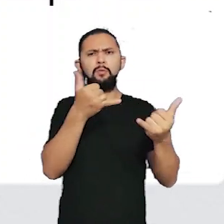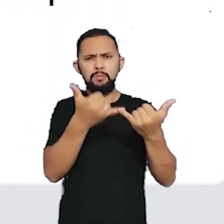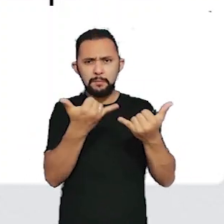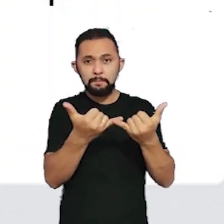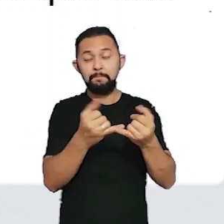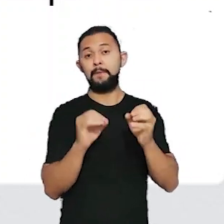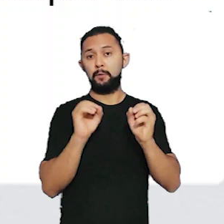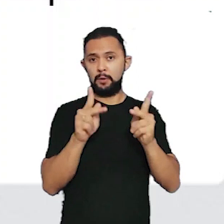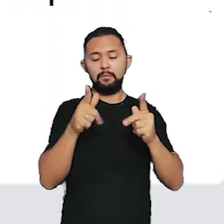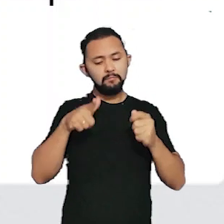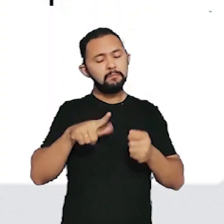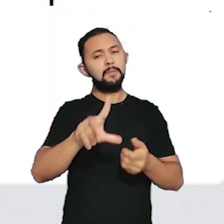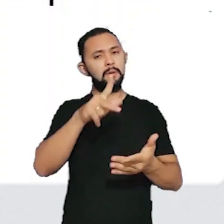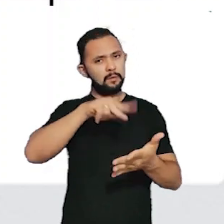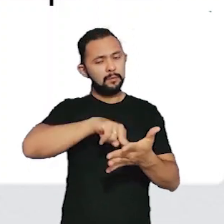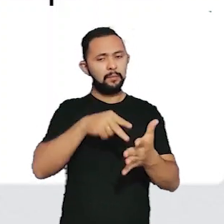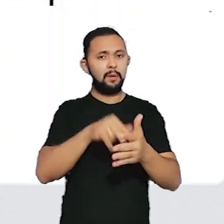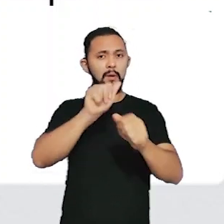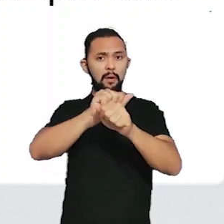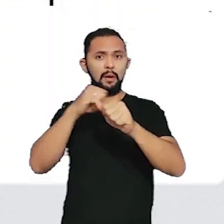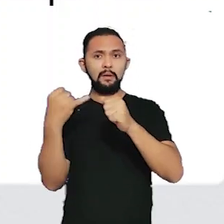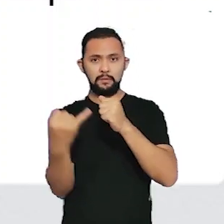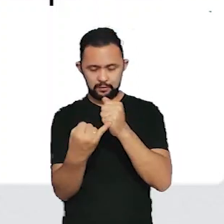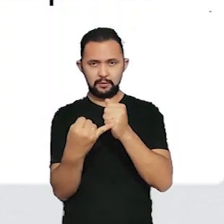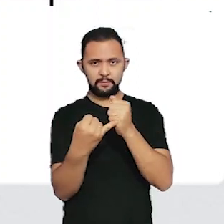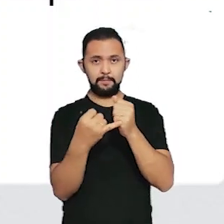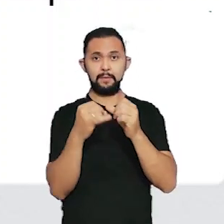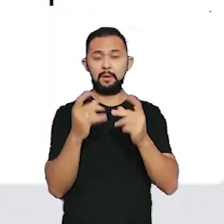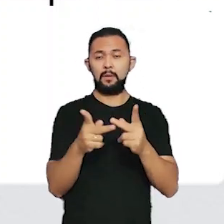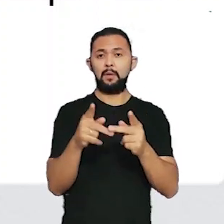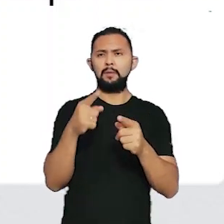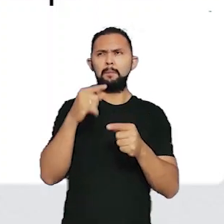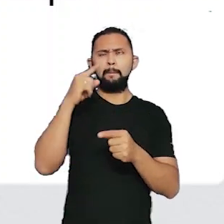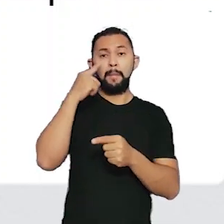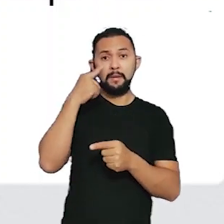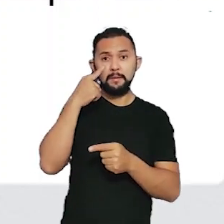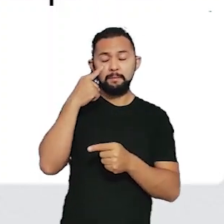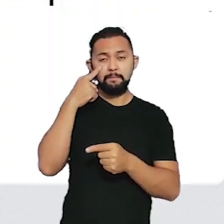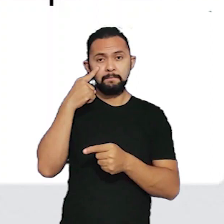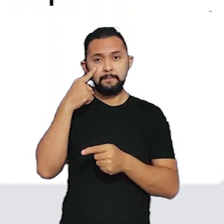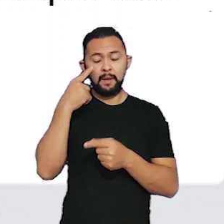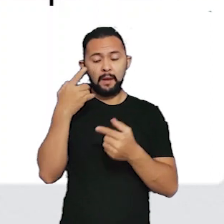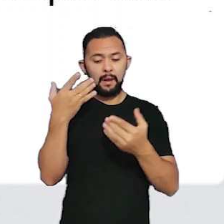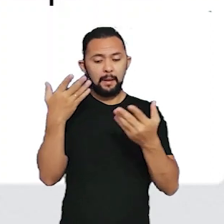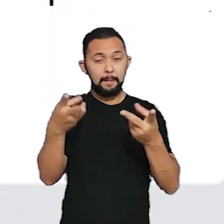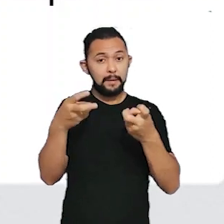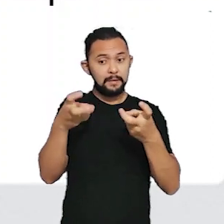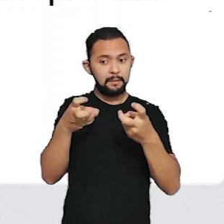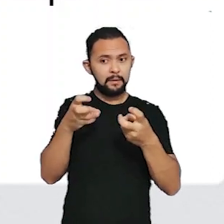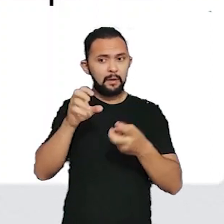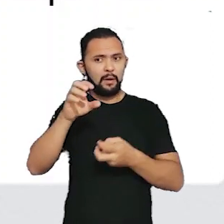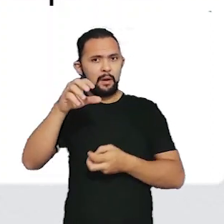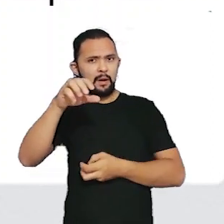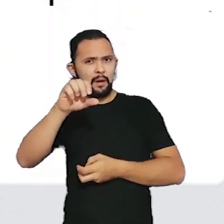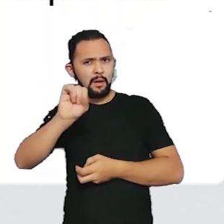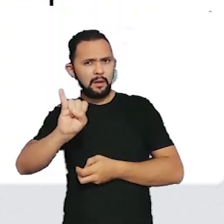consigo fazer, ó, a África, isso, não dá certo. Então, se não dá certo, é porque não é substantiva. Mas se der certo trocar pelo